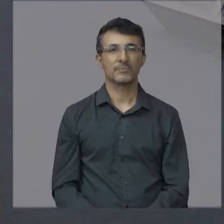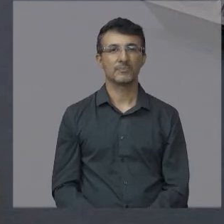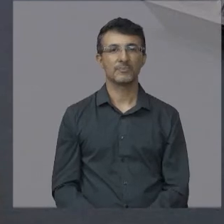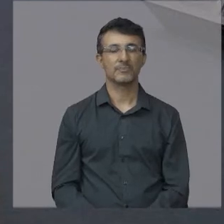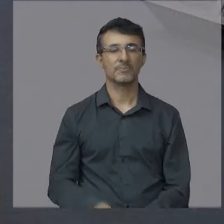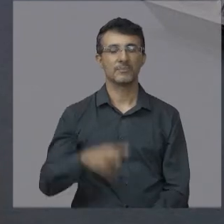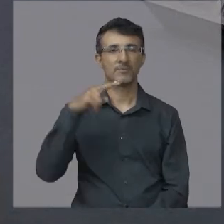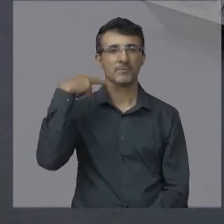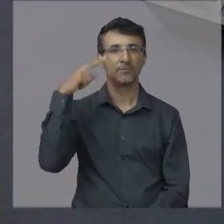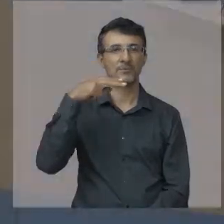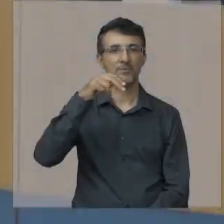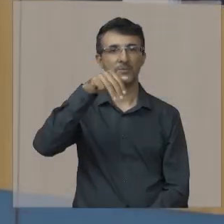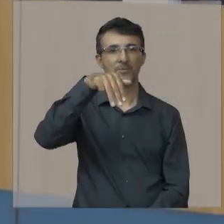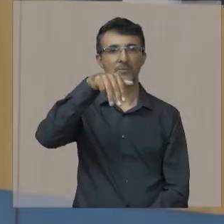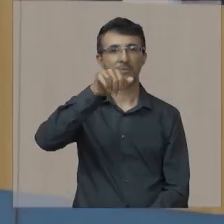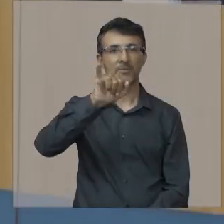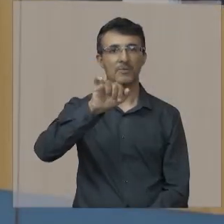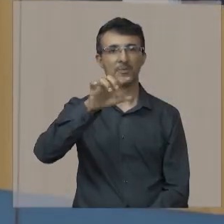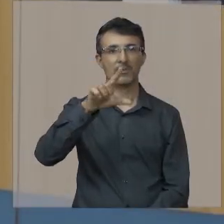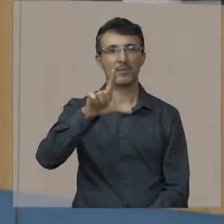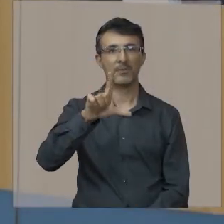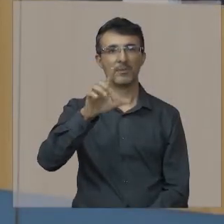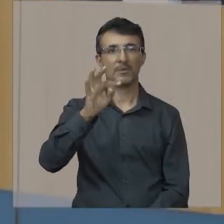Vereador Milton Vieira Filho.